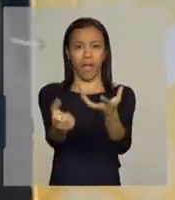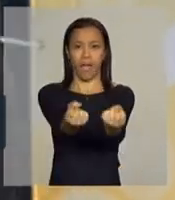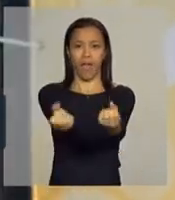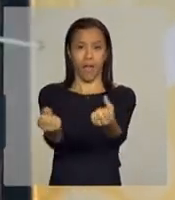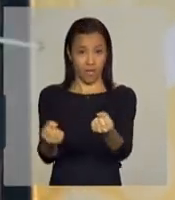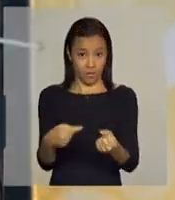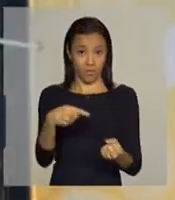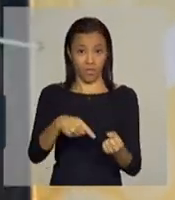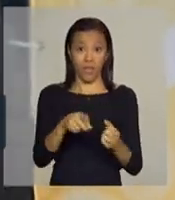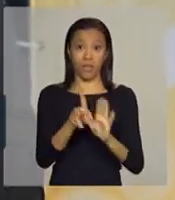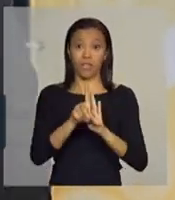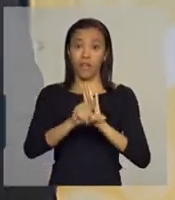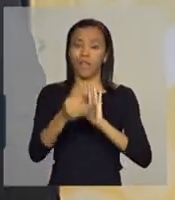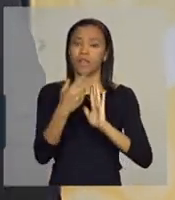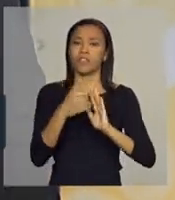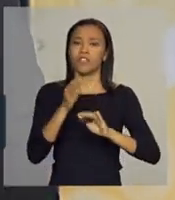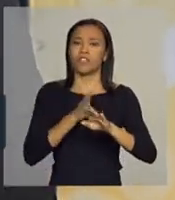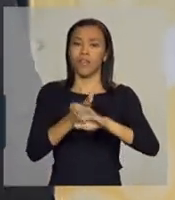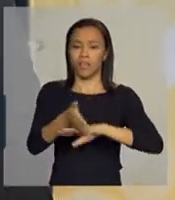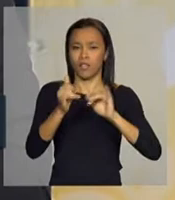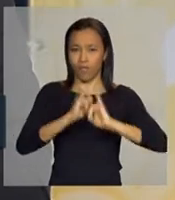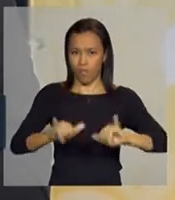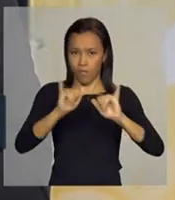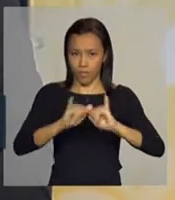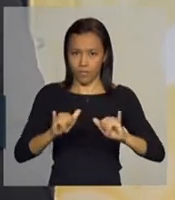de Acesso à Informação nesses estados.